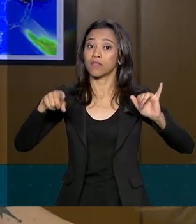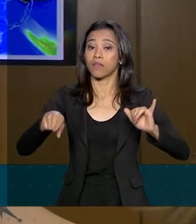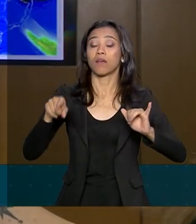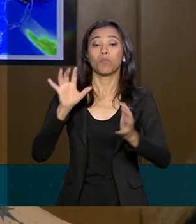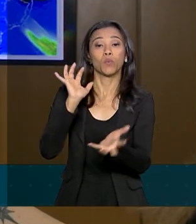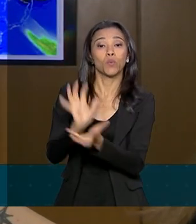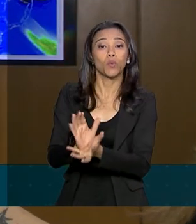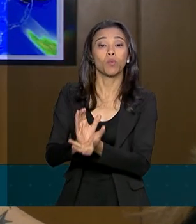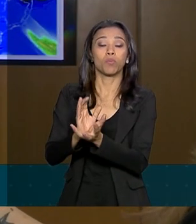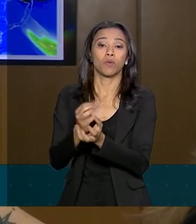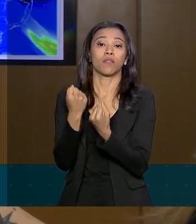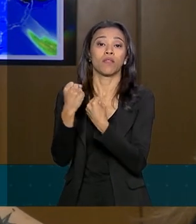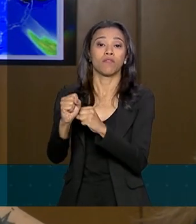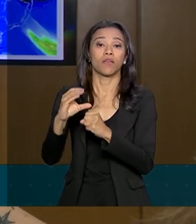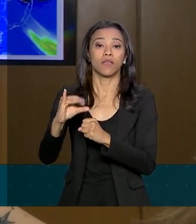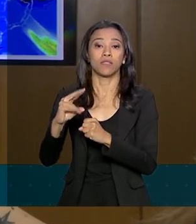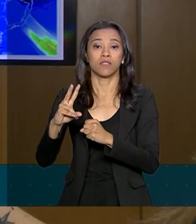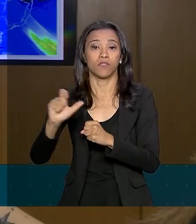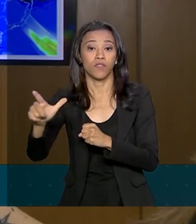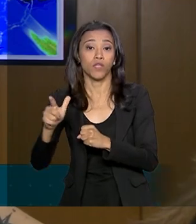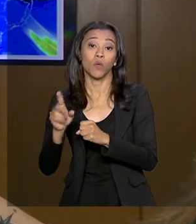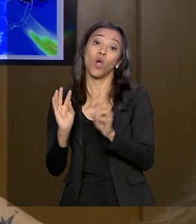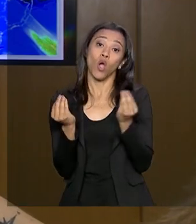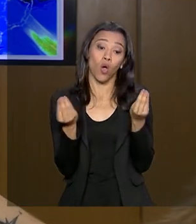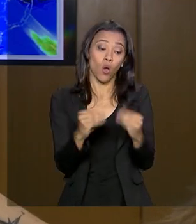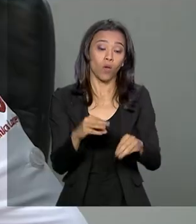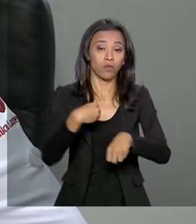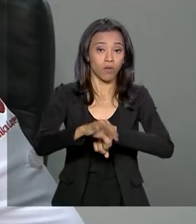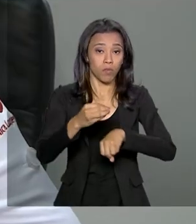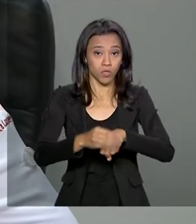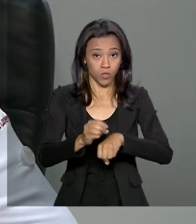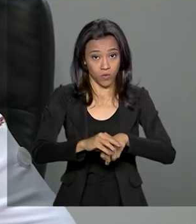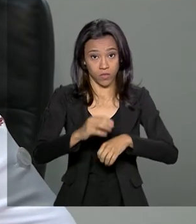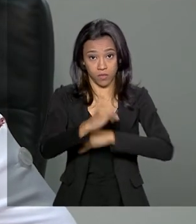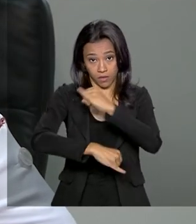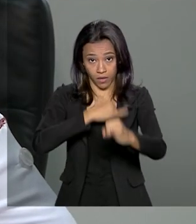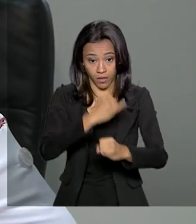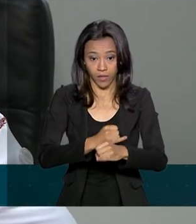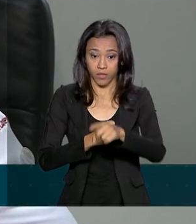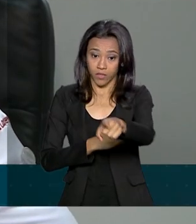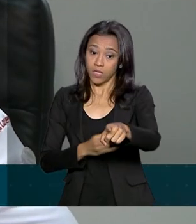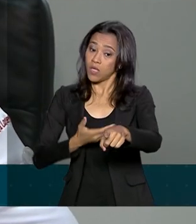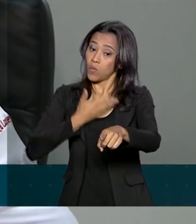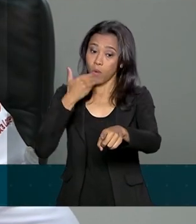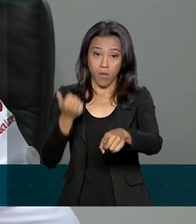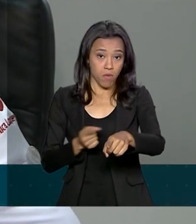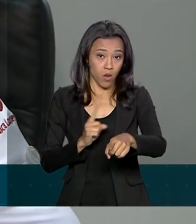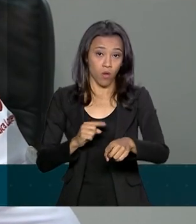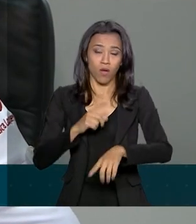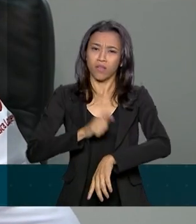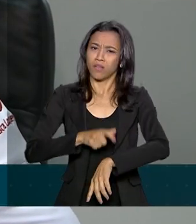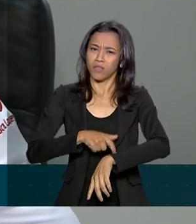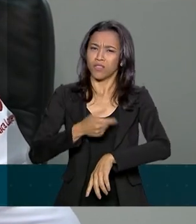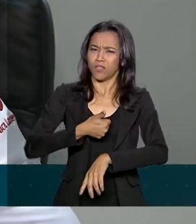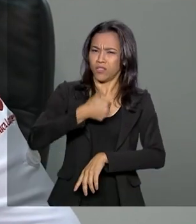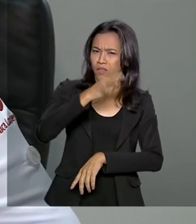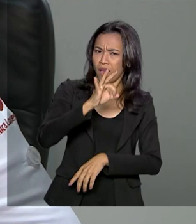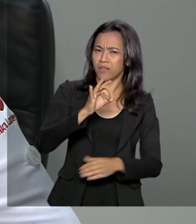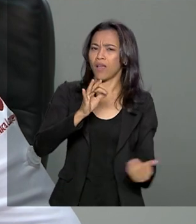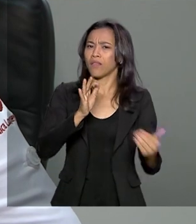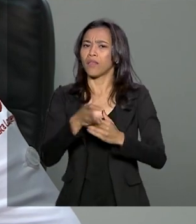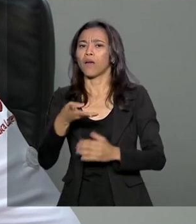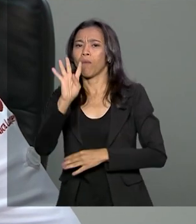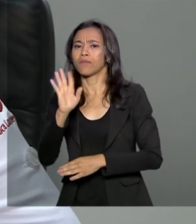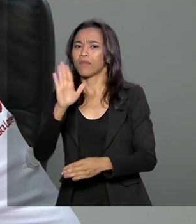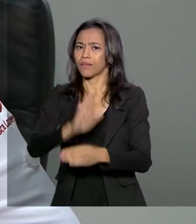e também disponibiliza na nossa página, que é para a população ficar no estado de atenção. O ideal é não praticar atividade física de 10 às 16 horas, porque é o